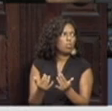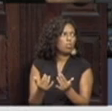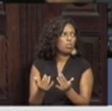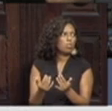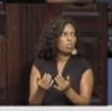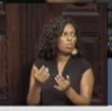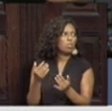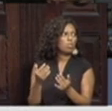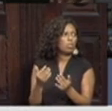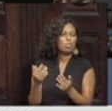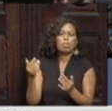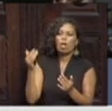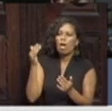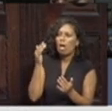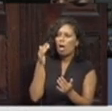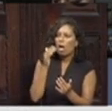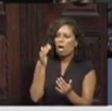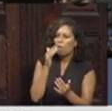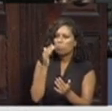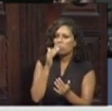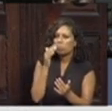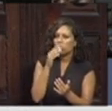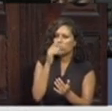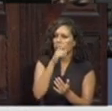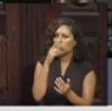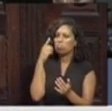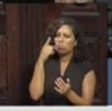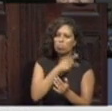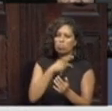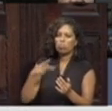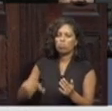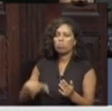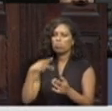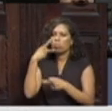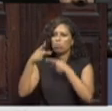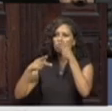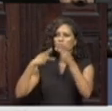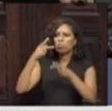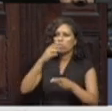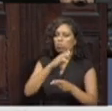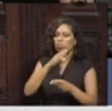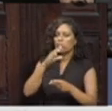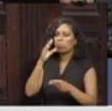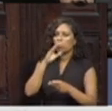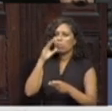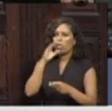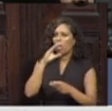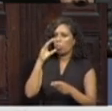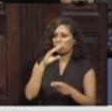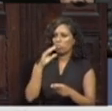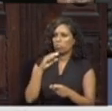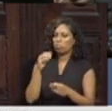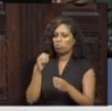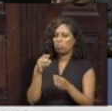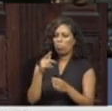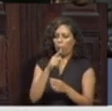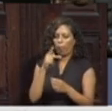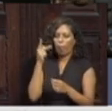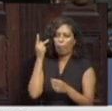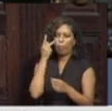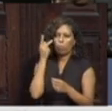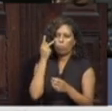Justiça pela incondicionalidade, com voto em separado pela condicionalidade do deputado André Correia, relator original, de servidores públicos